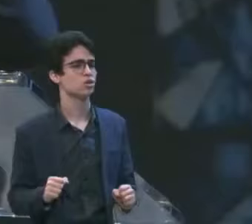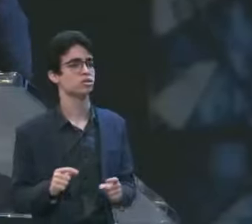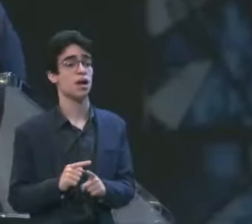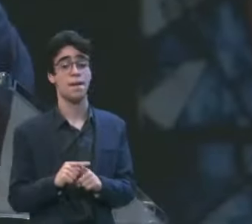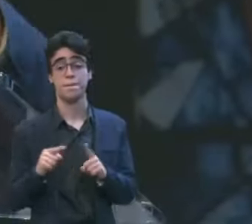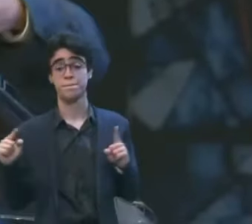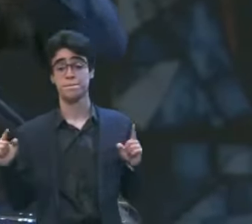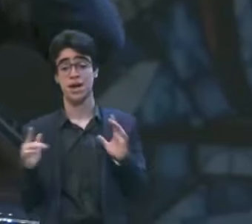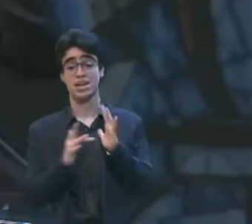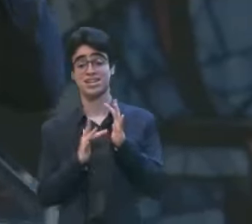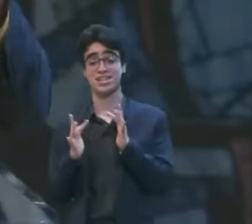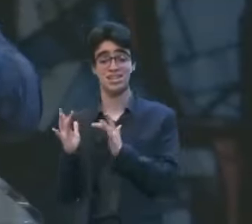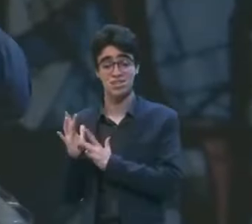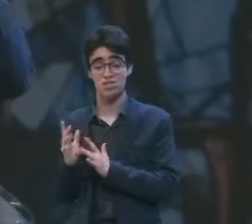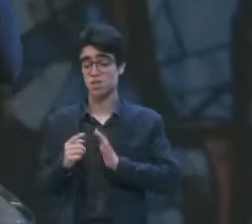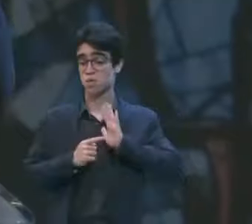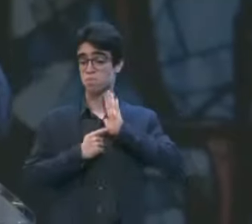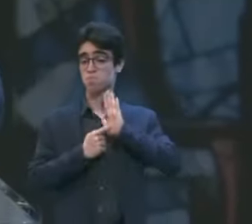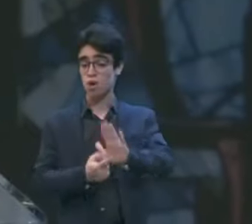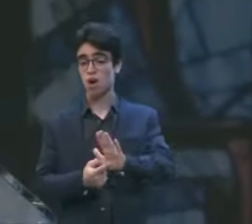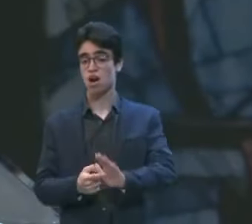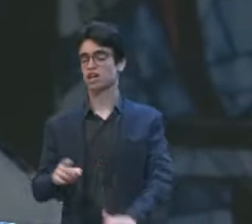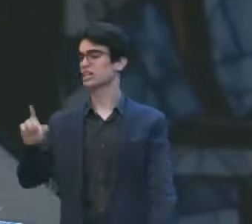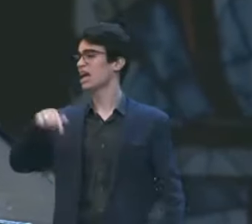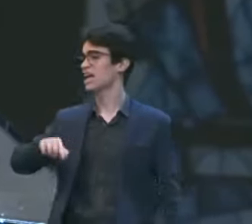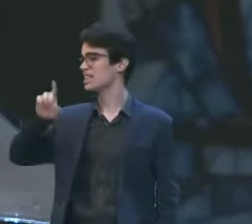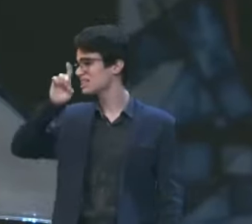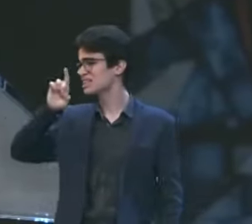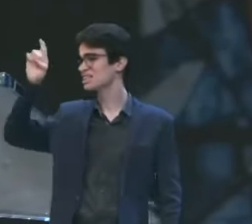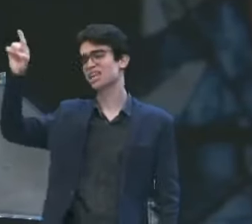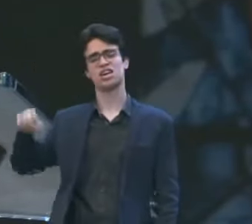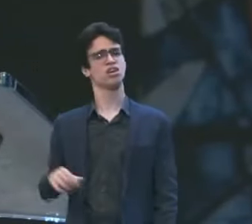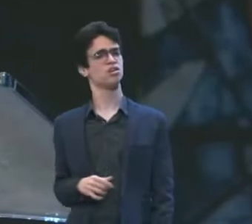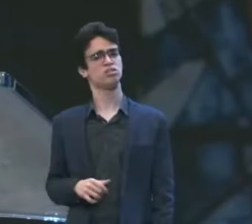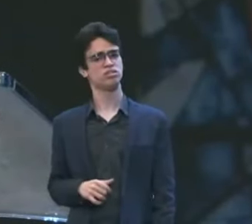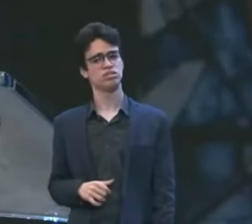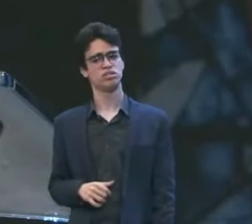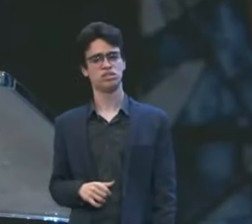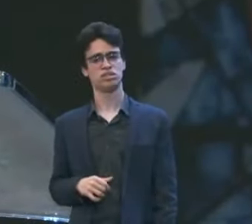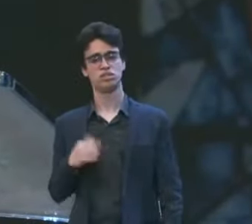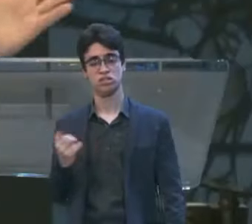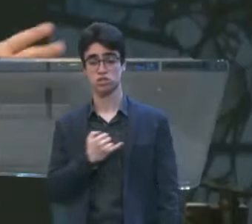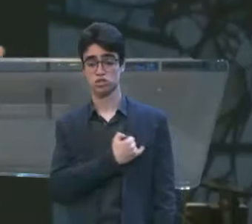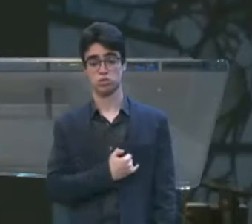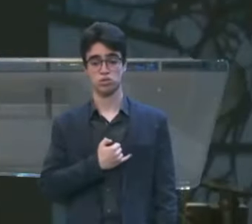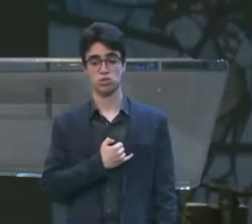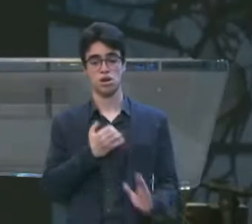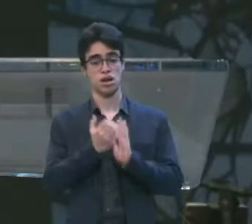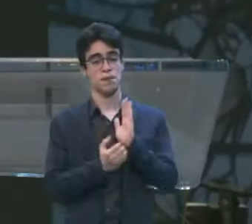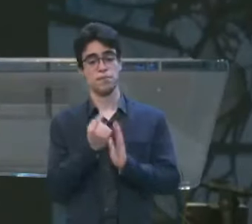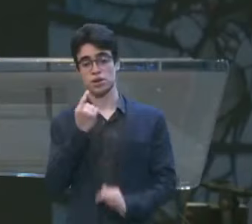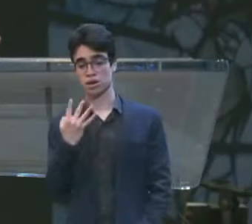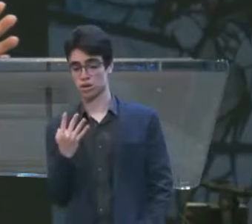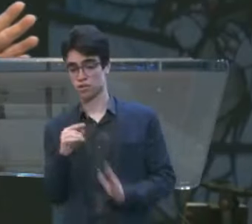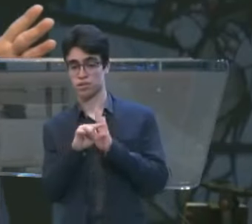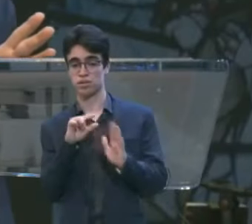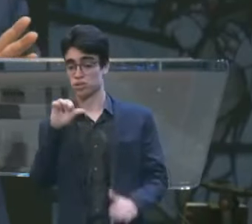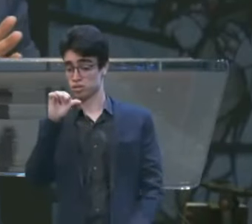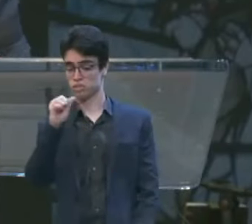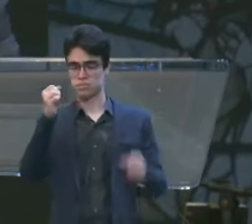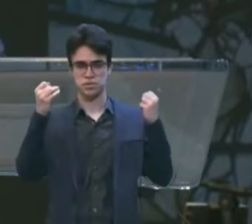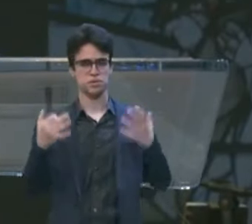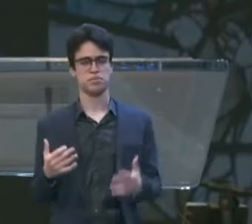vinha se apresentando como Deus o tempo todo para aqueles discípulos. João 14:9,